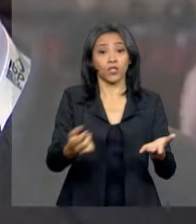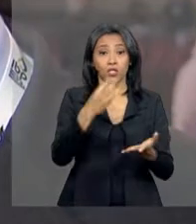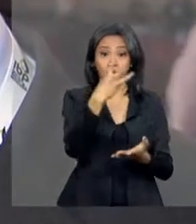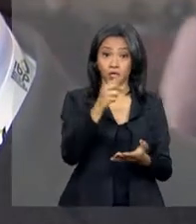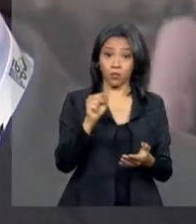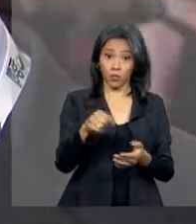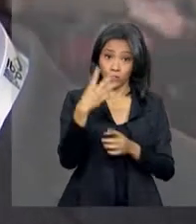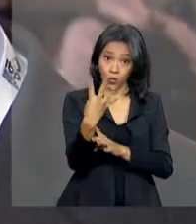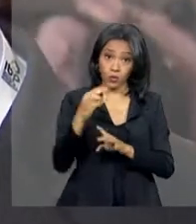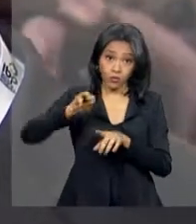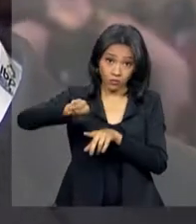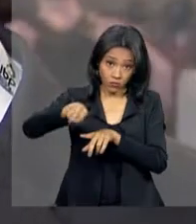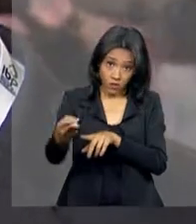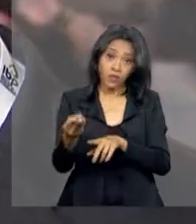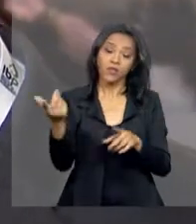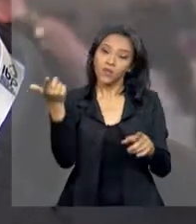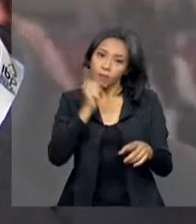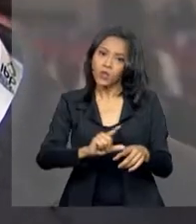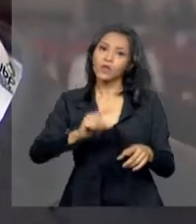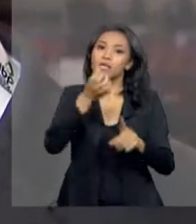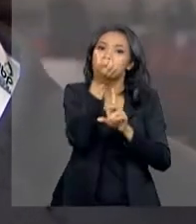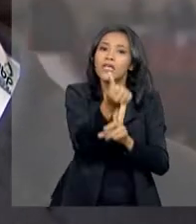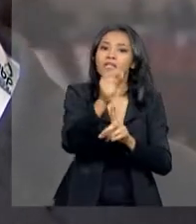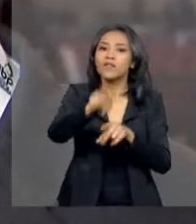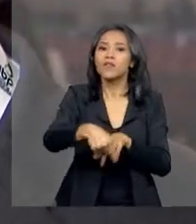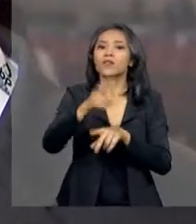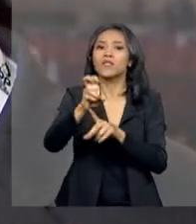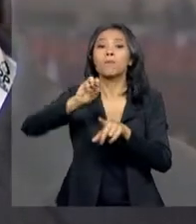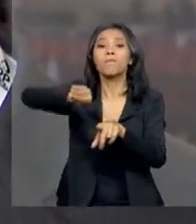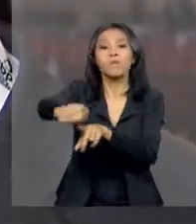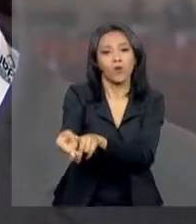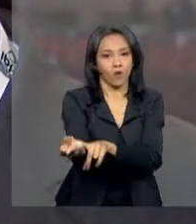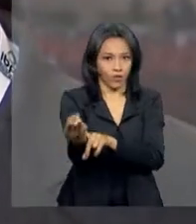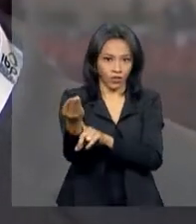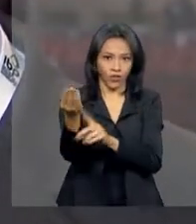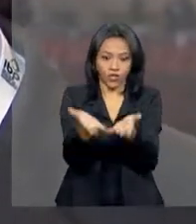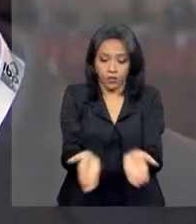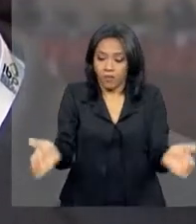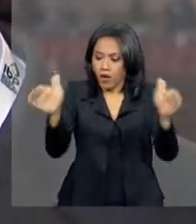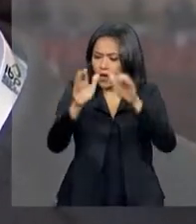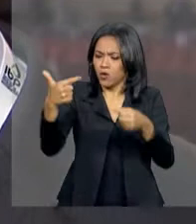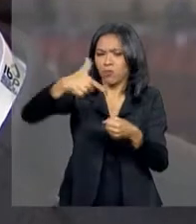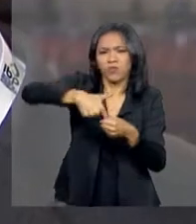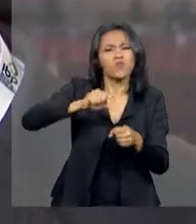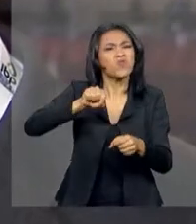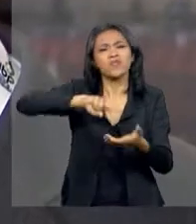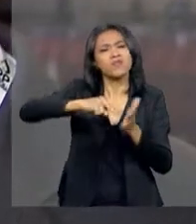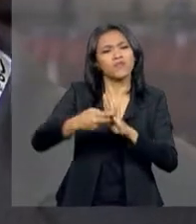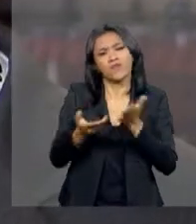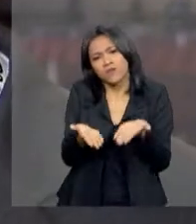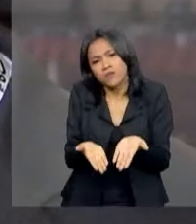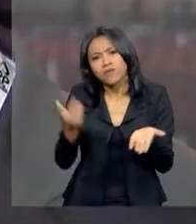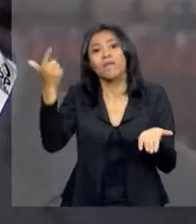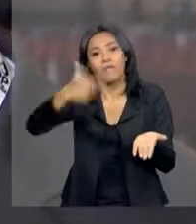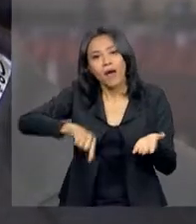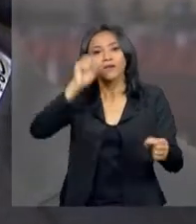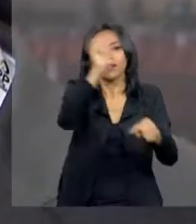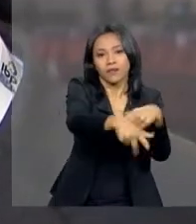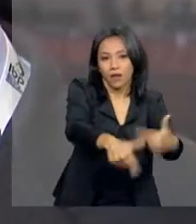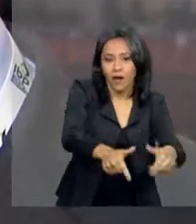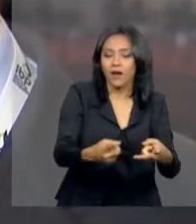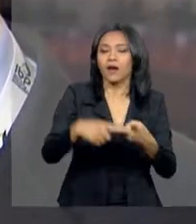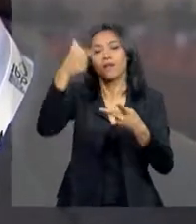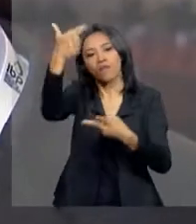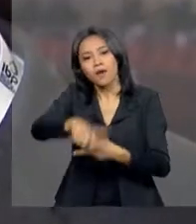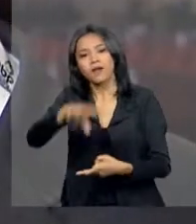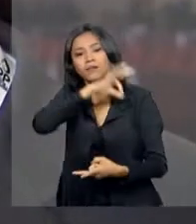e tem potencial de chegar a 6 e 6 1 milhões de barris por dia que significa significa muito mais emprego muito mais renda